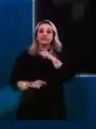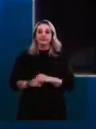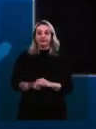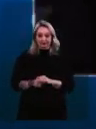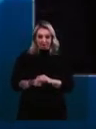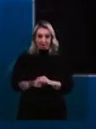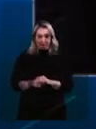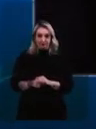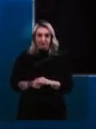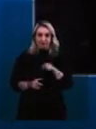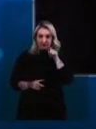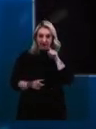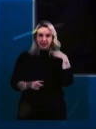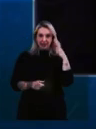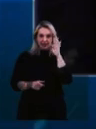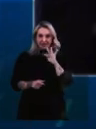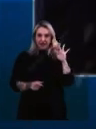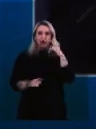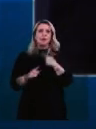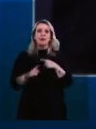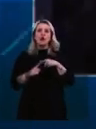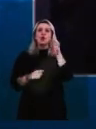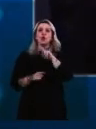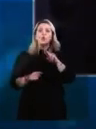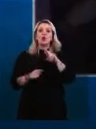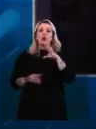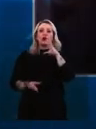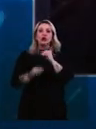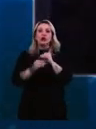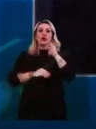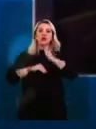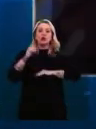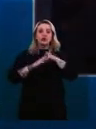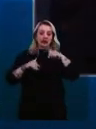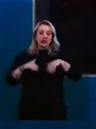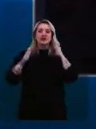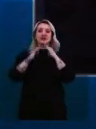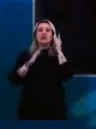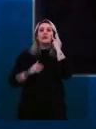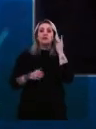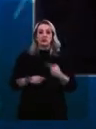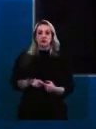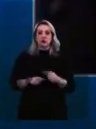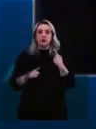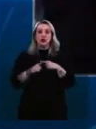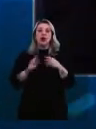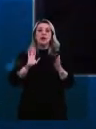É o seguinte, ele é deputado federal, por que ele não usou nenhuma emenda para construir casa aqui em São Paulo? Por